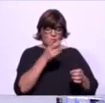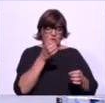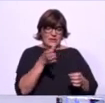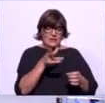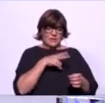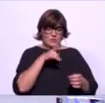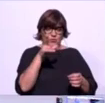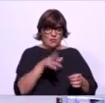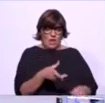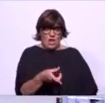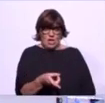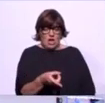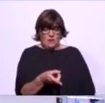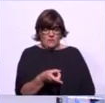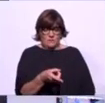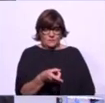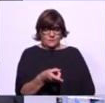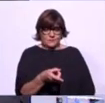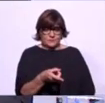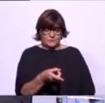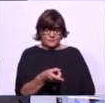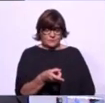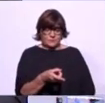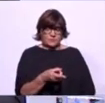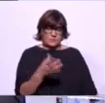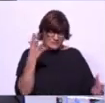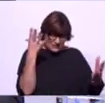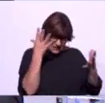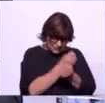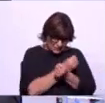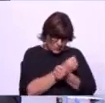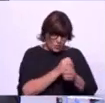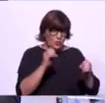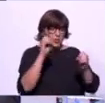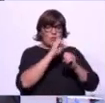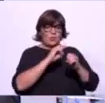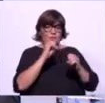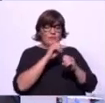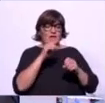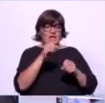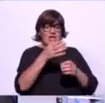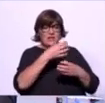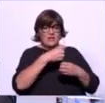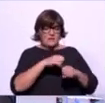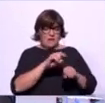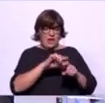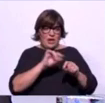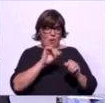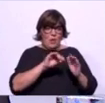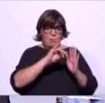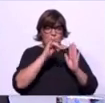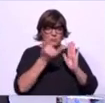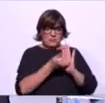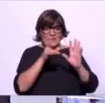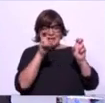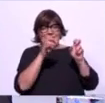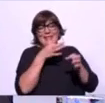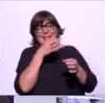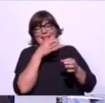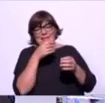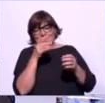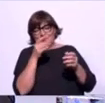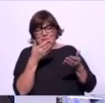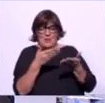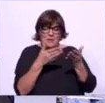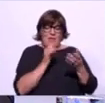Portugal, 9. Ou seja, nas trevas não havia hipótese nenhuma porque eles levavam no corpo, como se diz na gíria, como nós dizemos aqui.